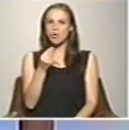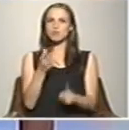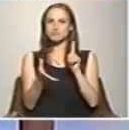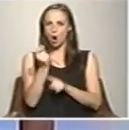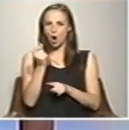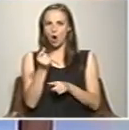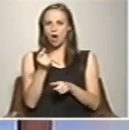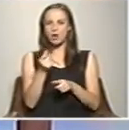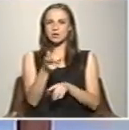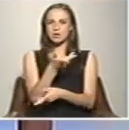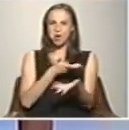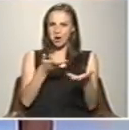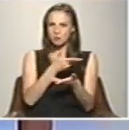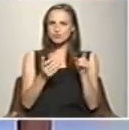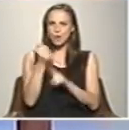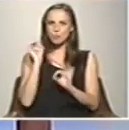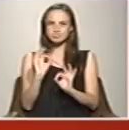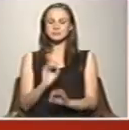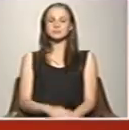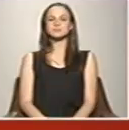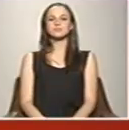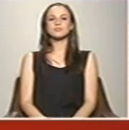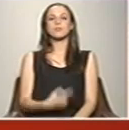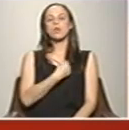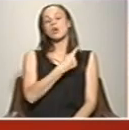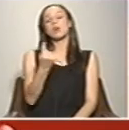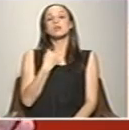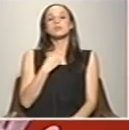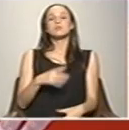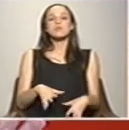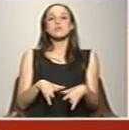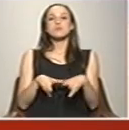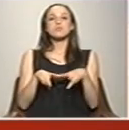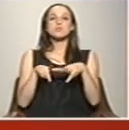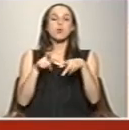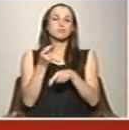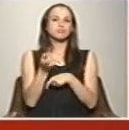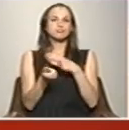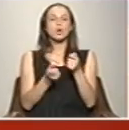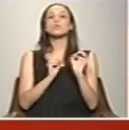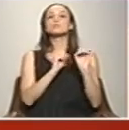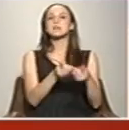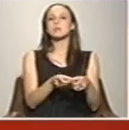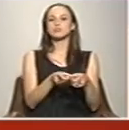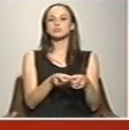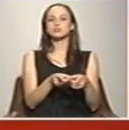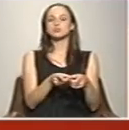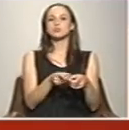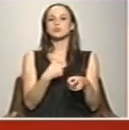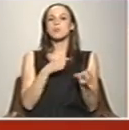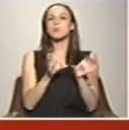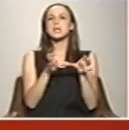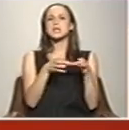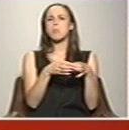com sucesso? Nós temos tido de facto um crescimento exponencial, ou seja, quando começamos a Startup Buzz nós éramos uma equipa